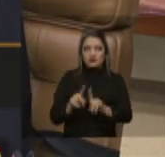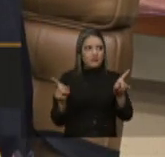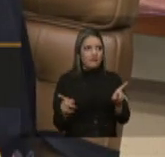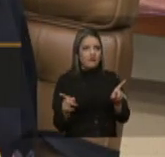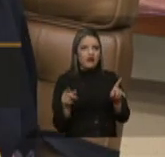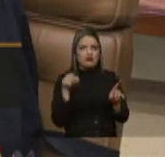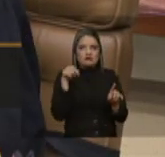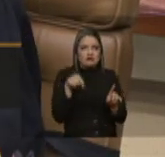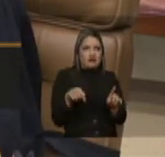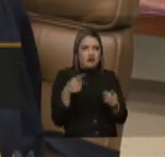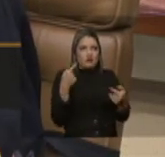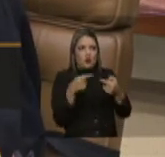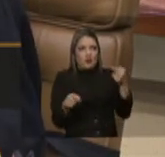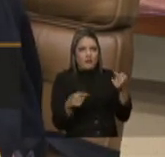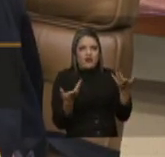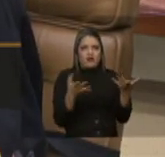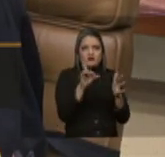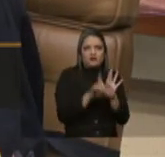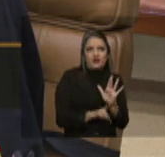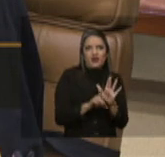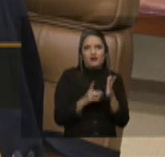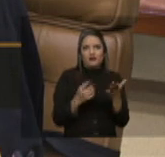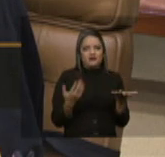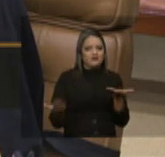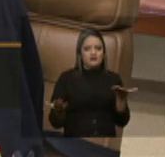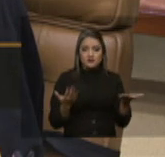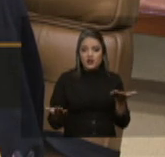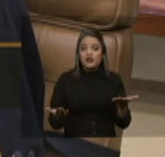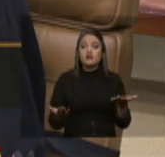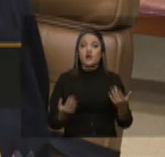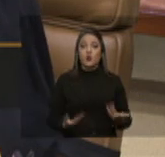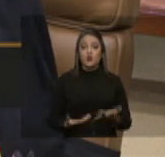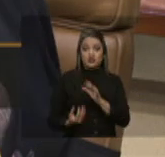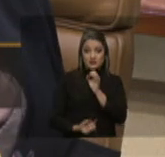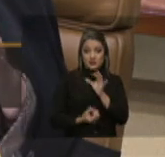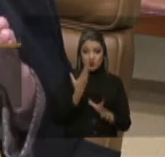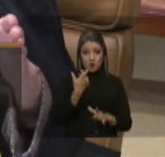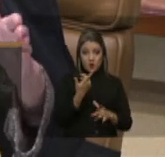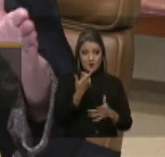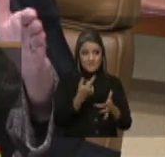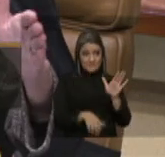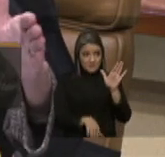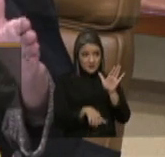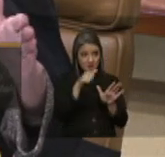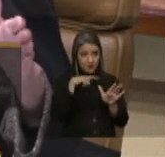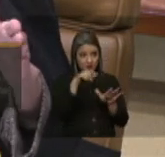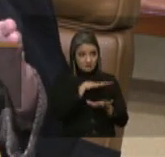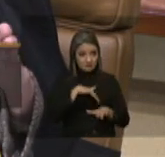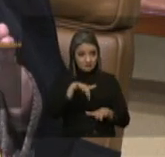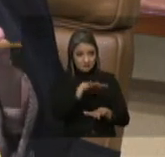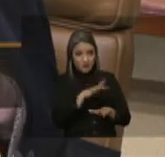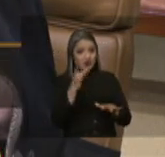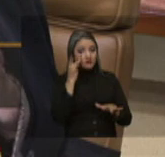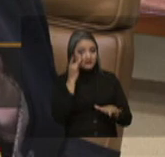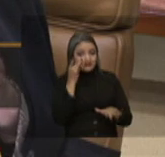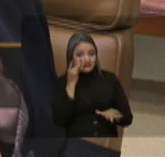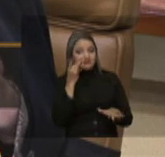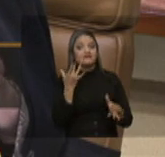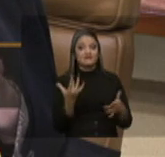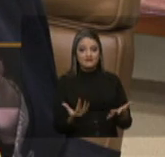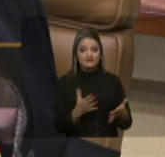um território físico material geográfico e convivemos com as comunidades hoje de manhã